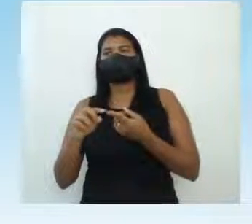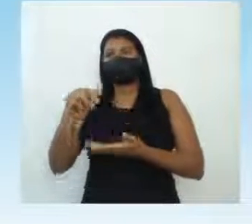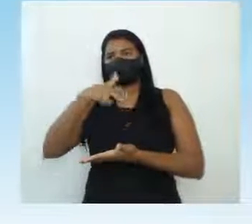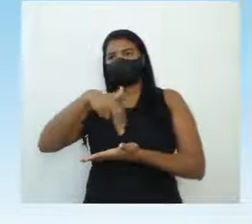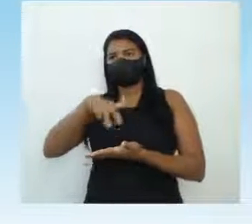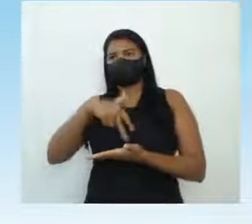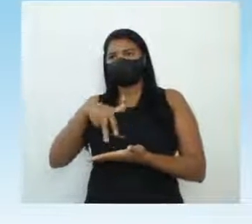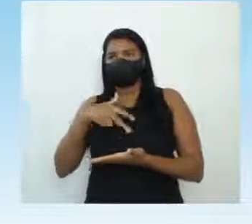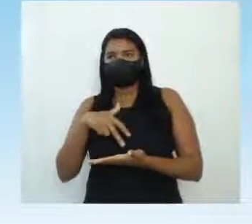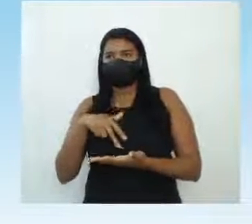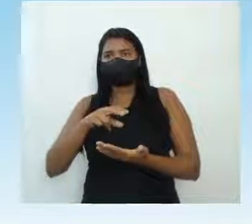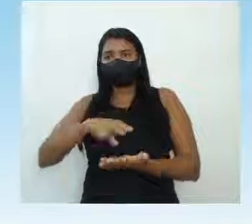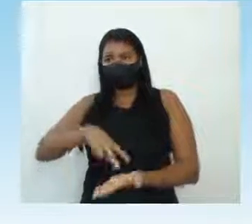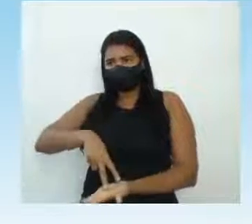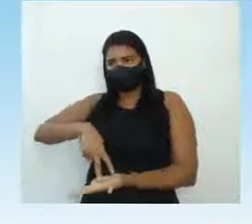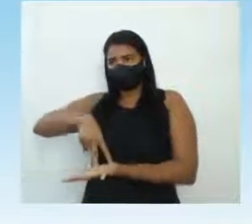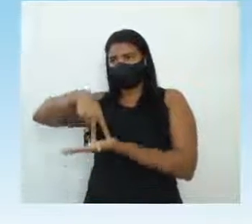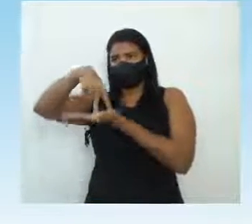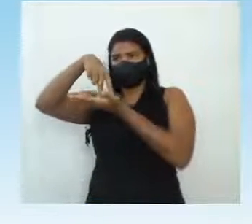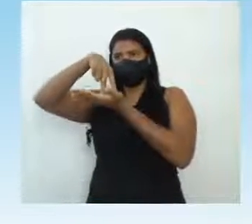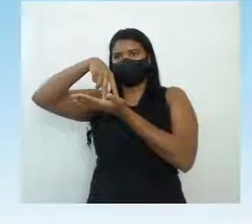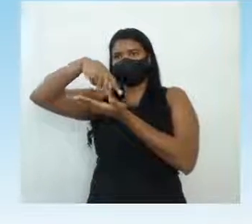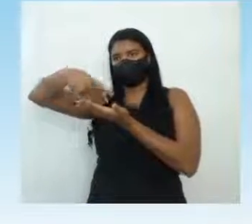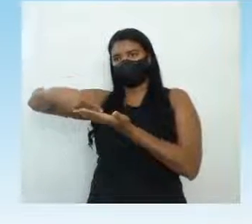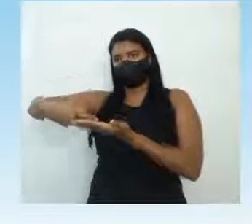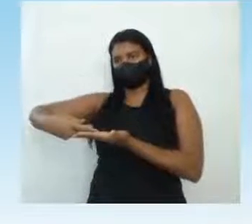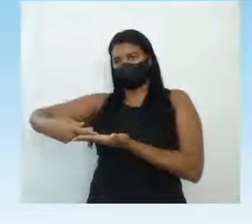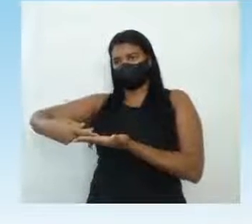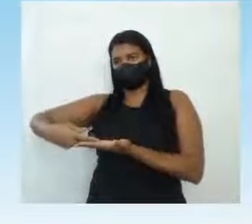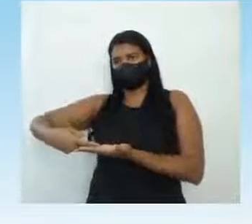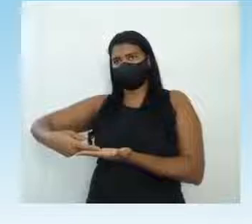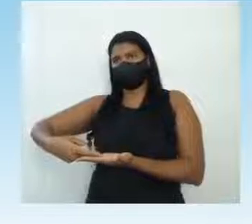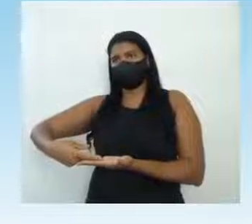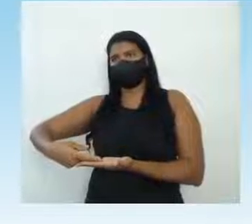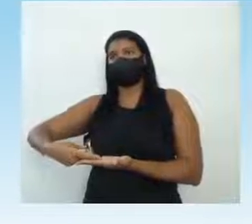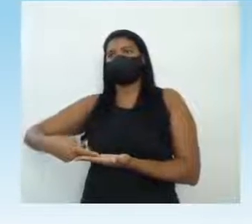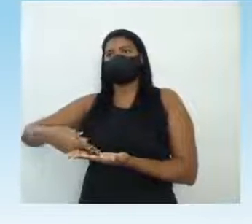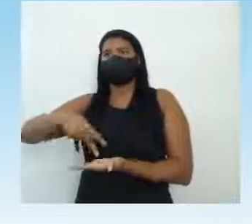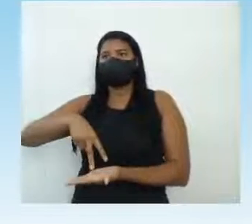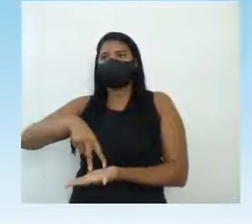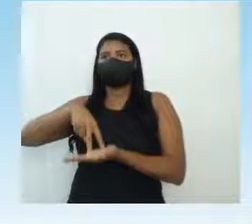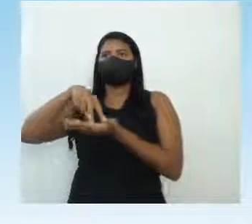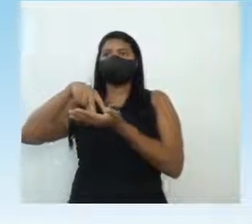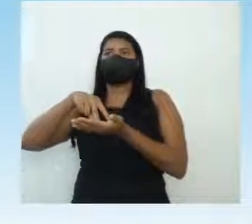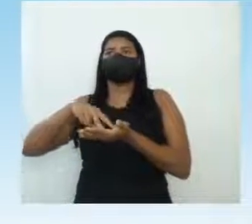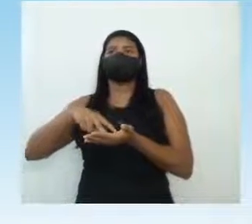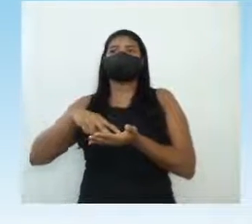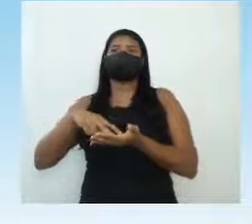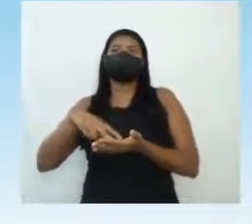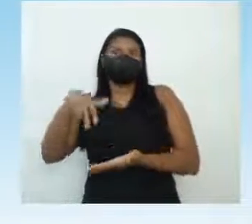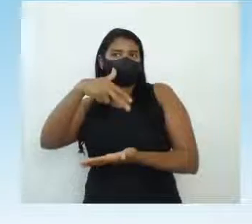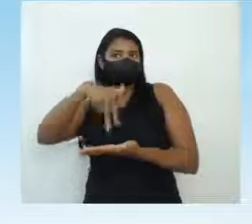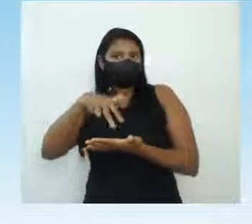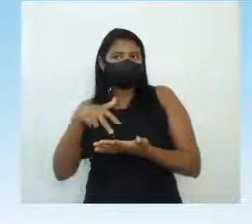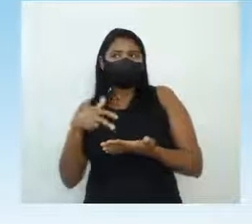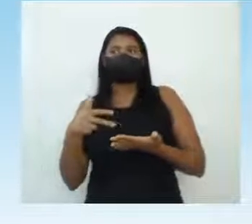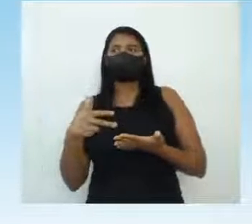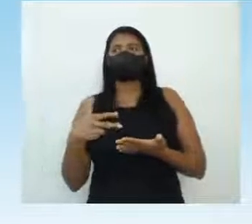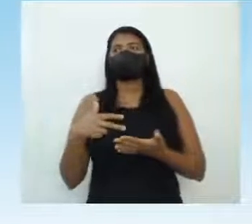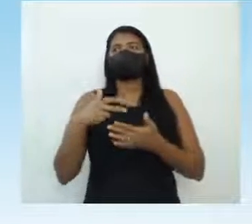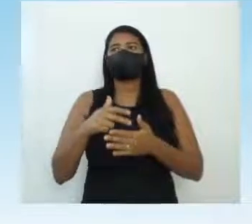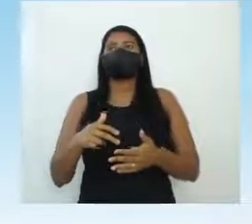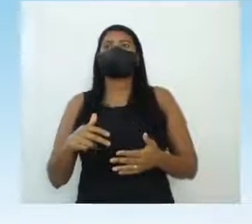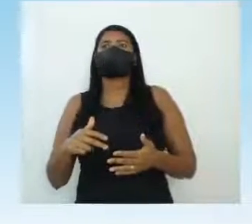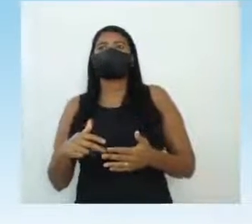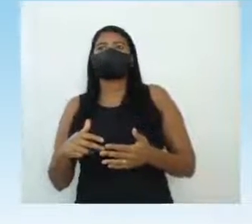ela levanta, né? Ela cai, ó, ela vai cair, caiu, deu um rolamento e se levantou. Então, esse movimento